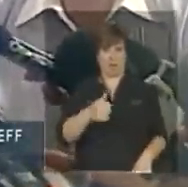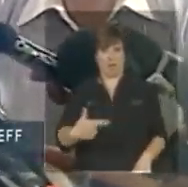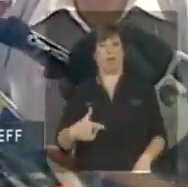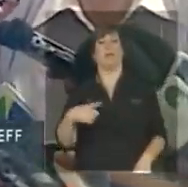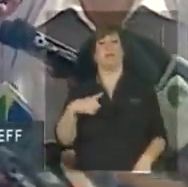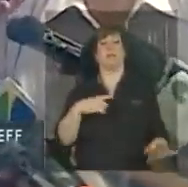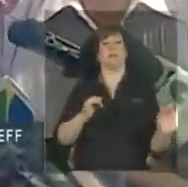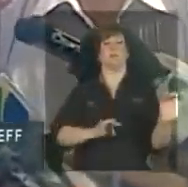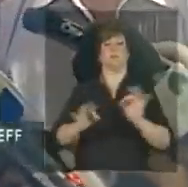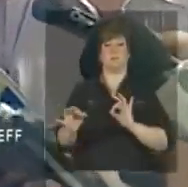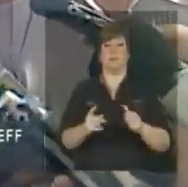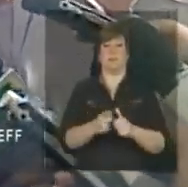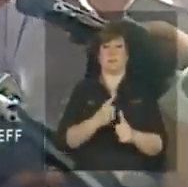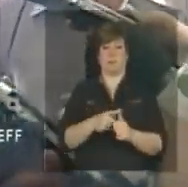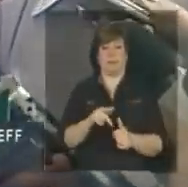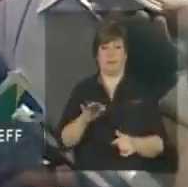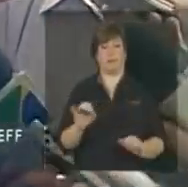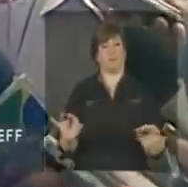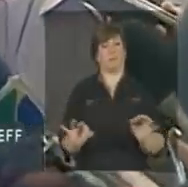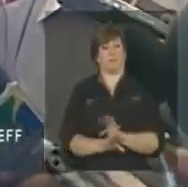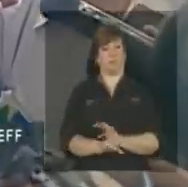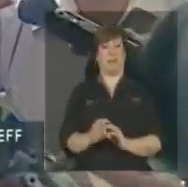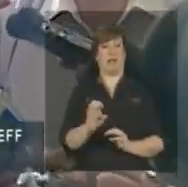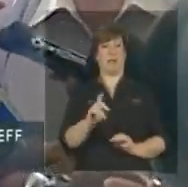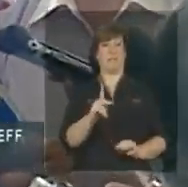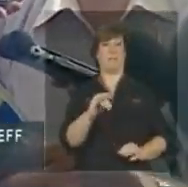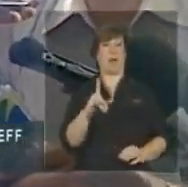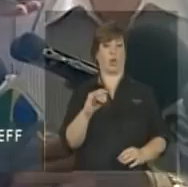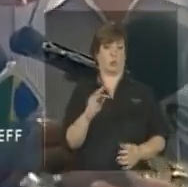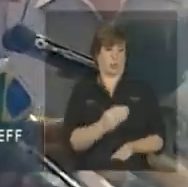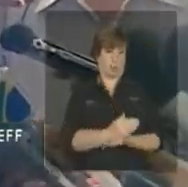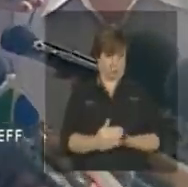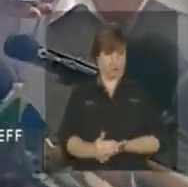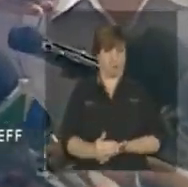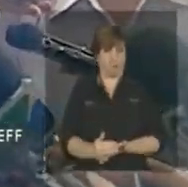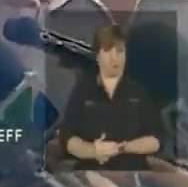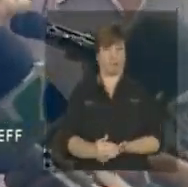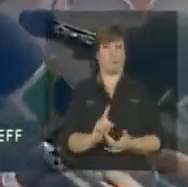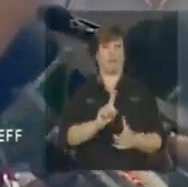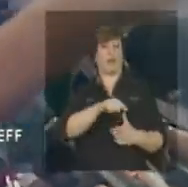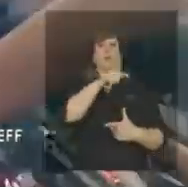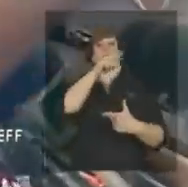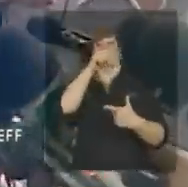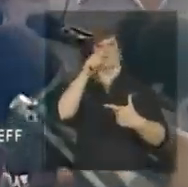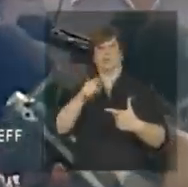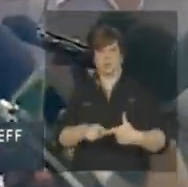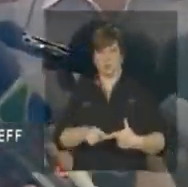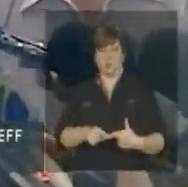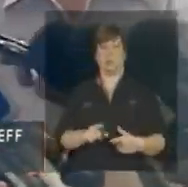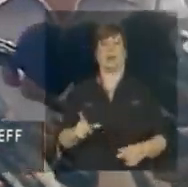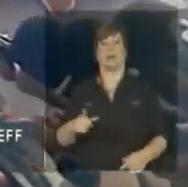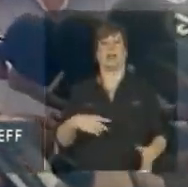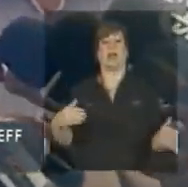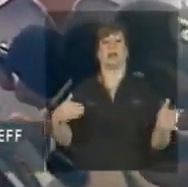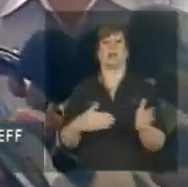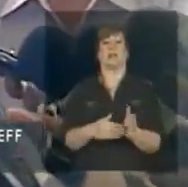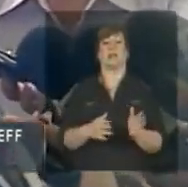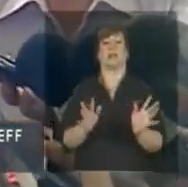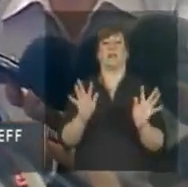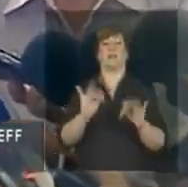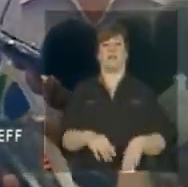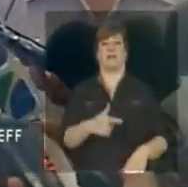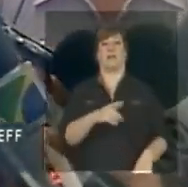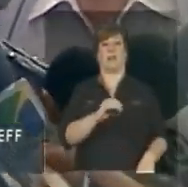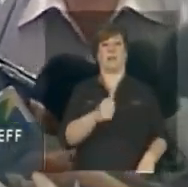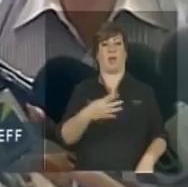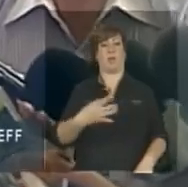do projeto concluído. Etapa piloto. Na segunda, e aí sucessivamente, até o final de